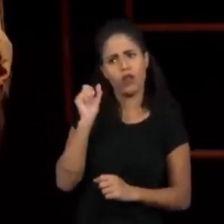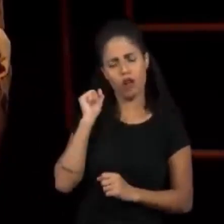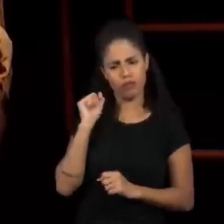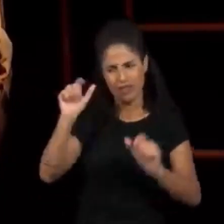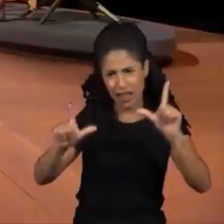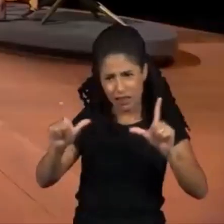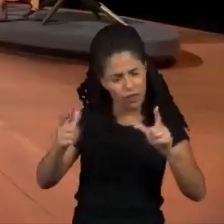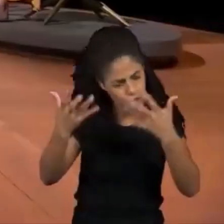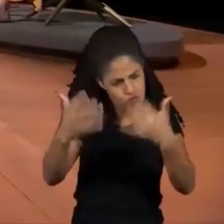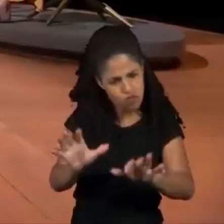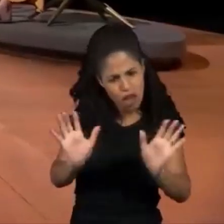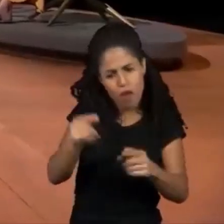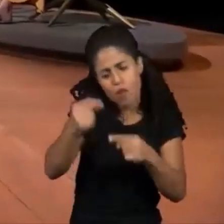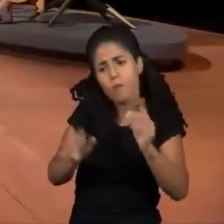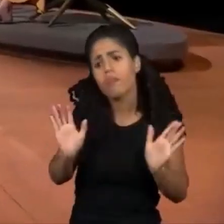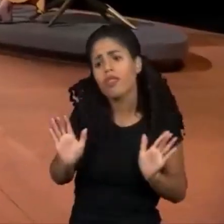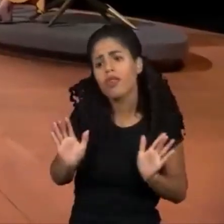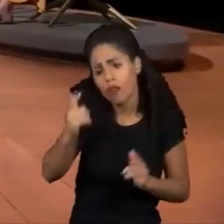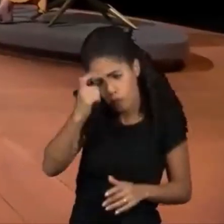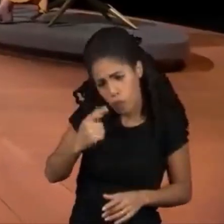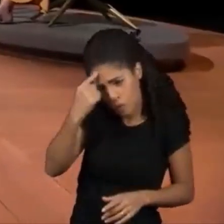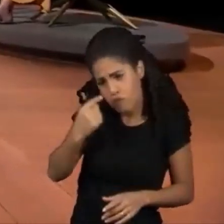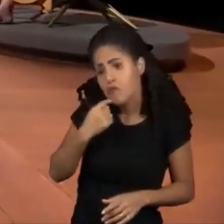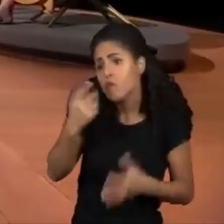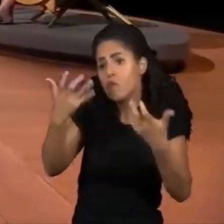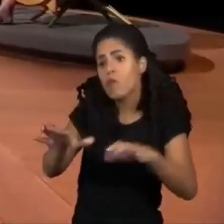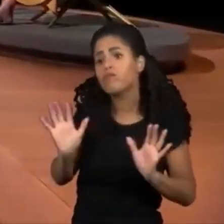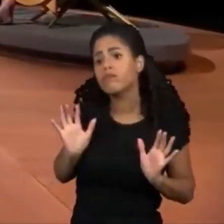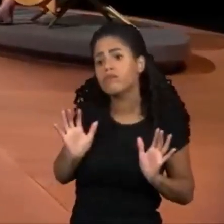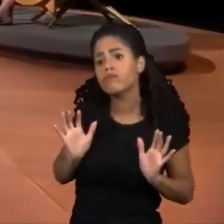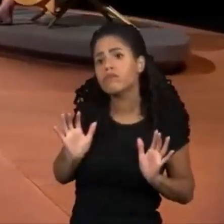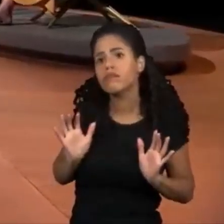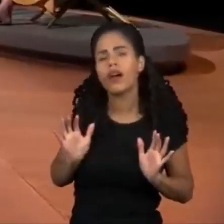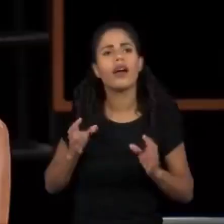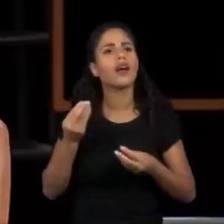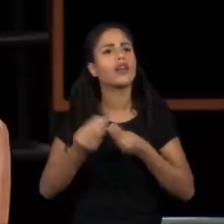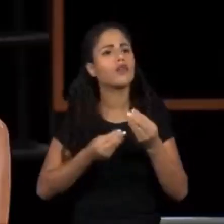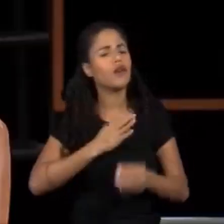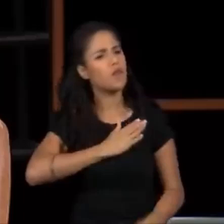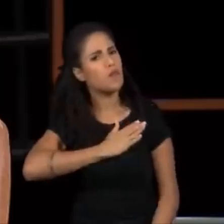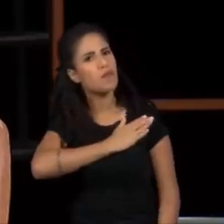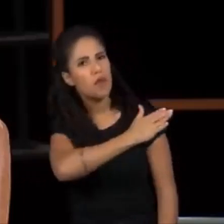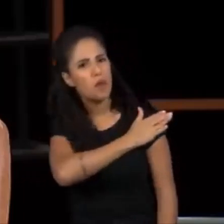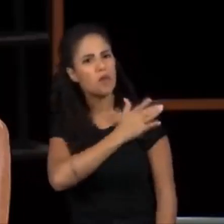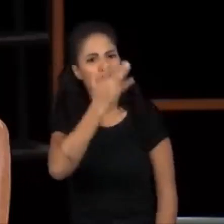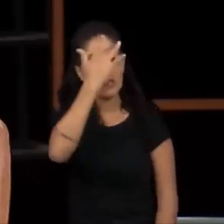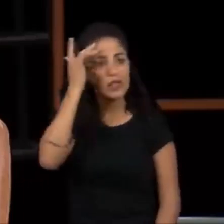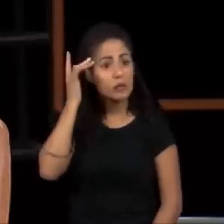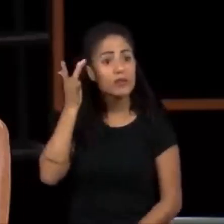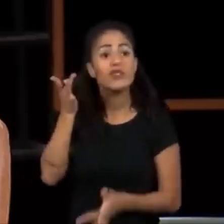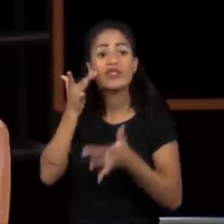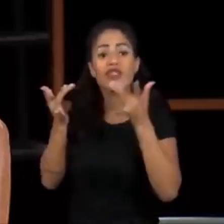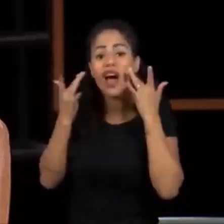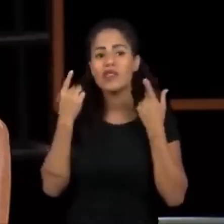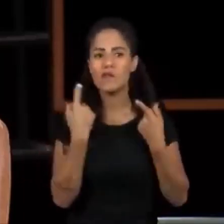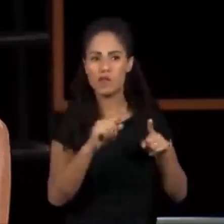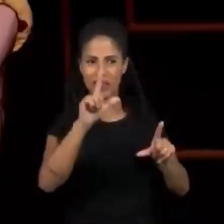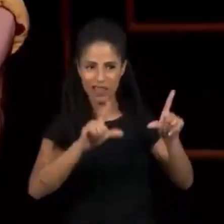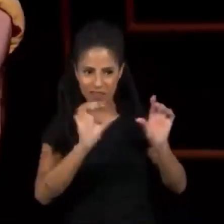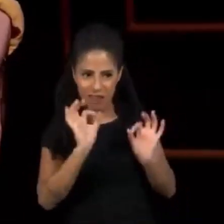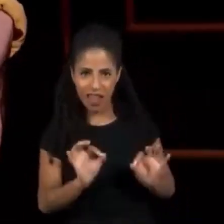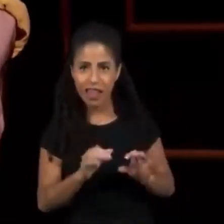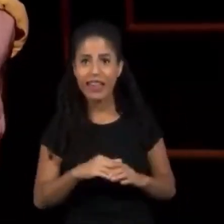era comum né era um preconceito da classe teatral contra a televisão né